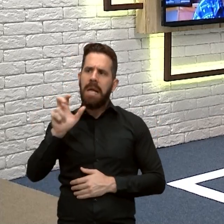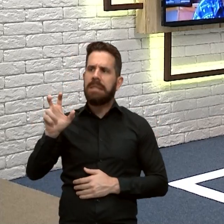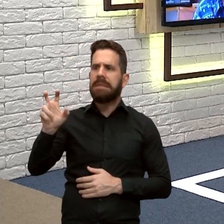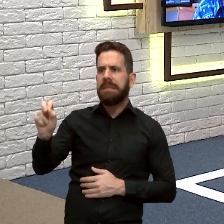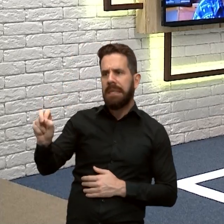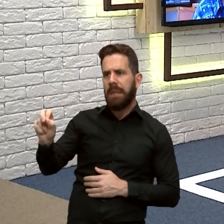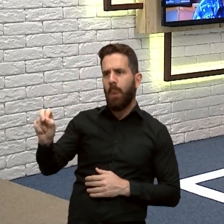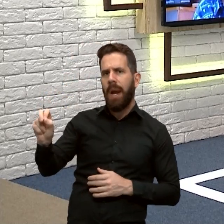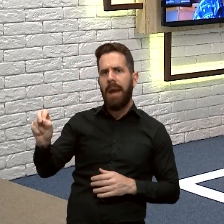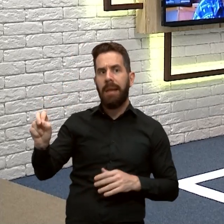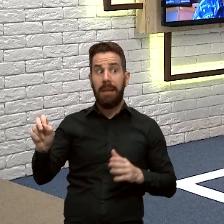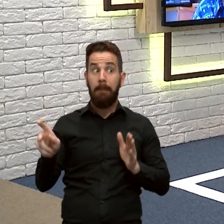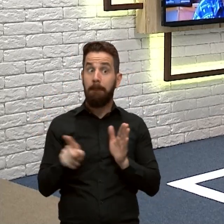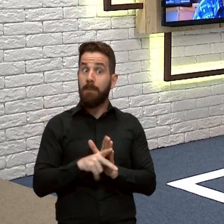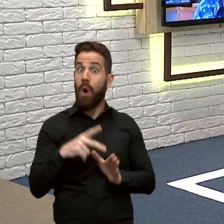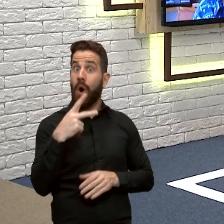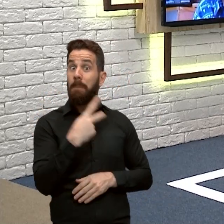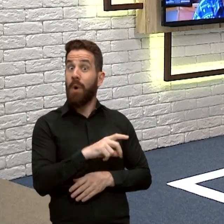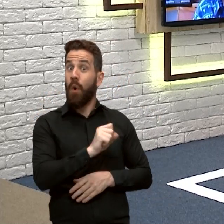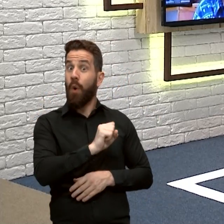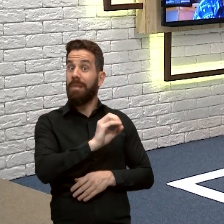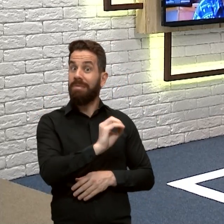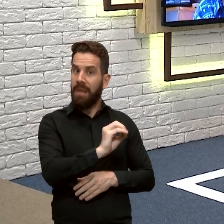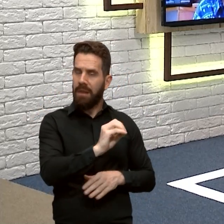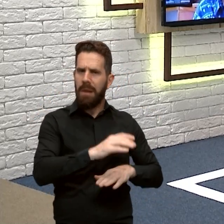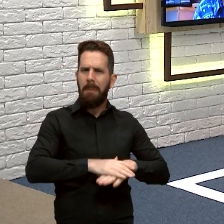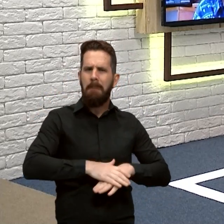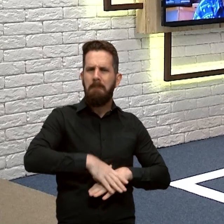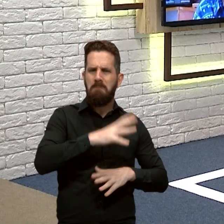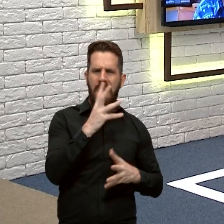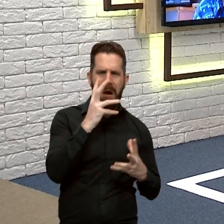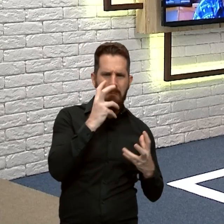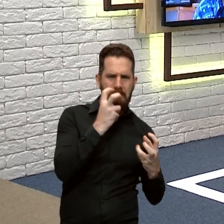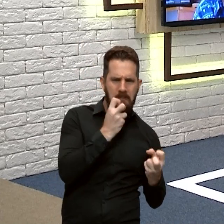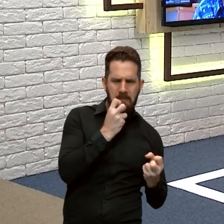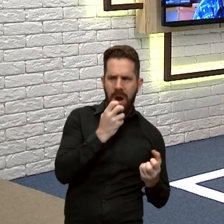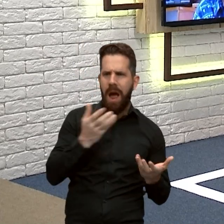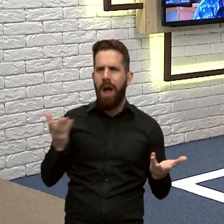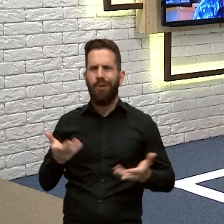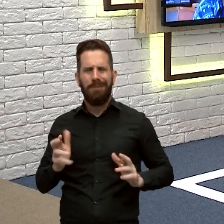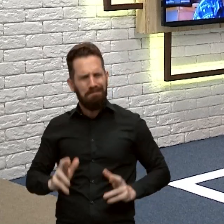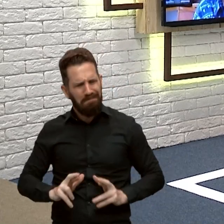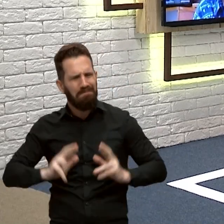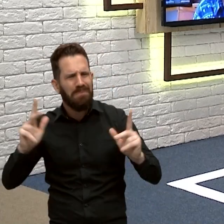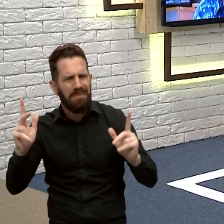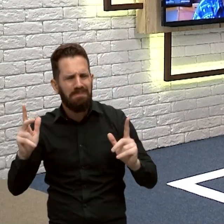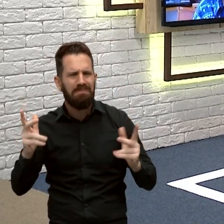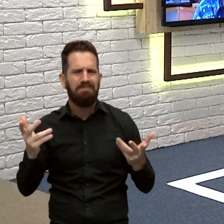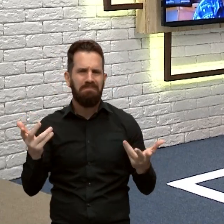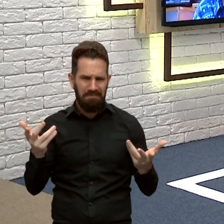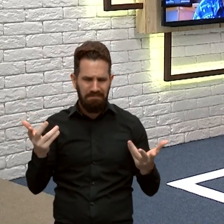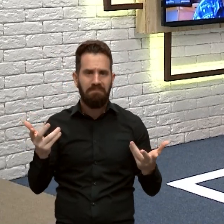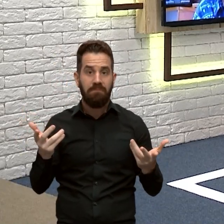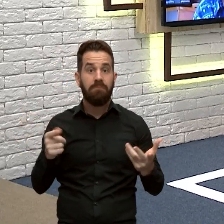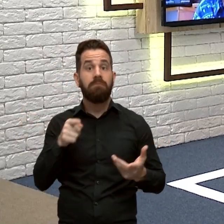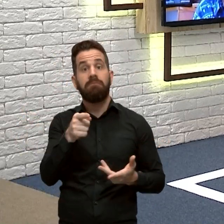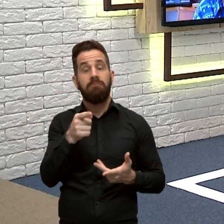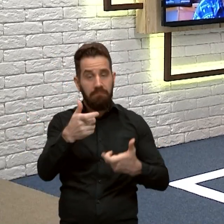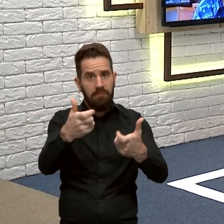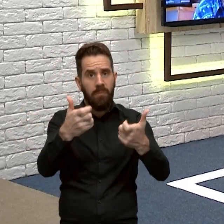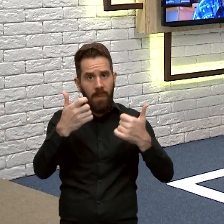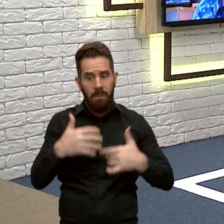anos 80 parecia mais envelhecida que uma mulher de 50 anos agora. Fala um pouquinho disso pra gente, né? A